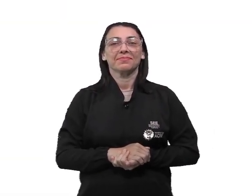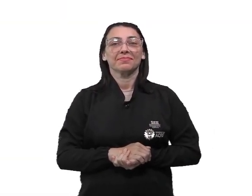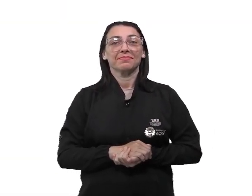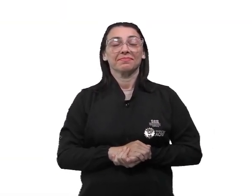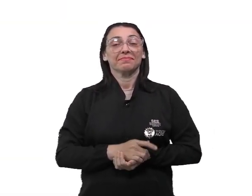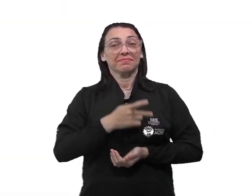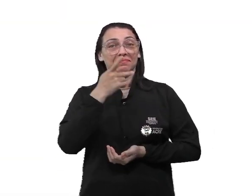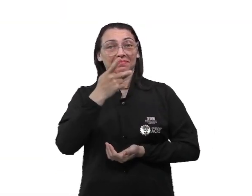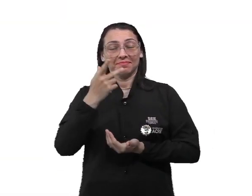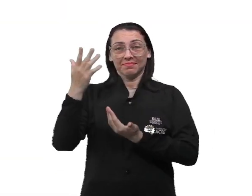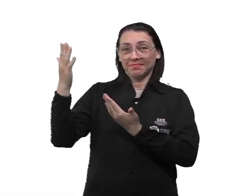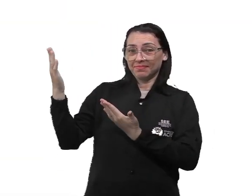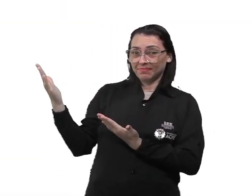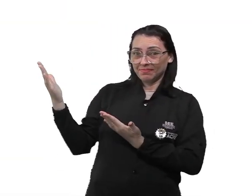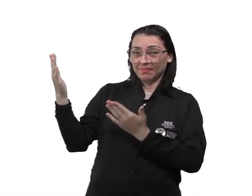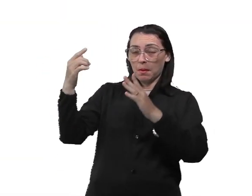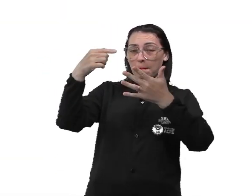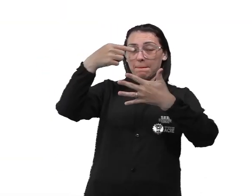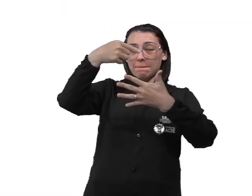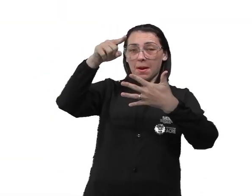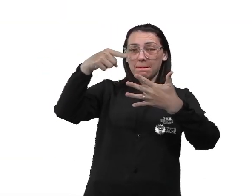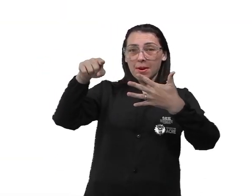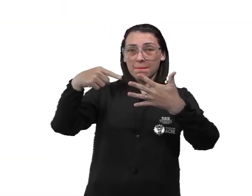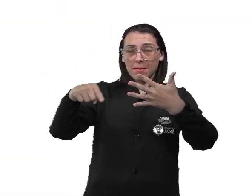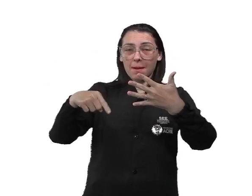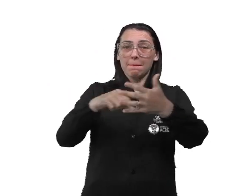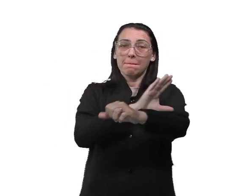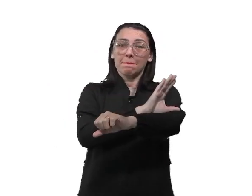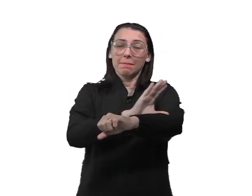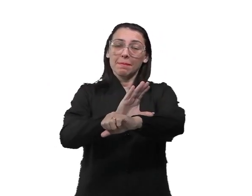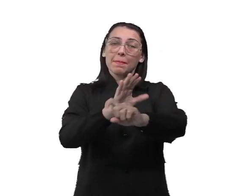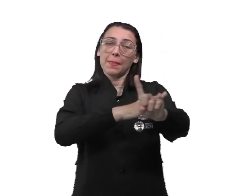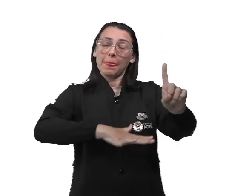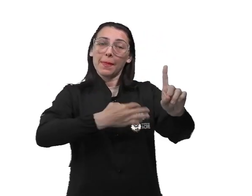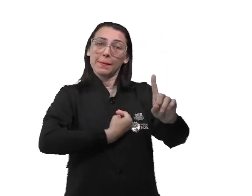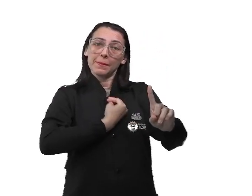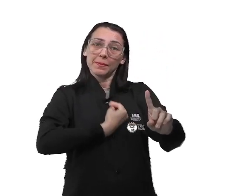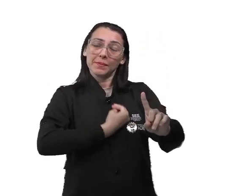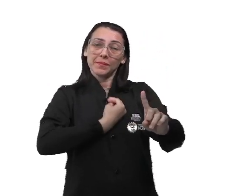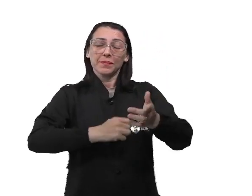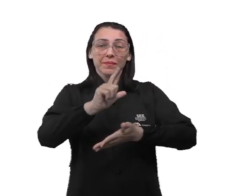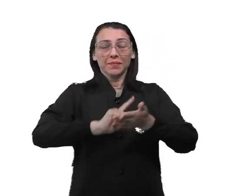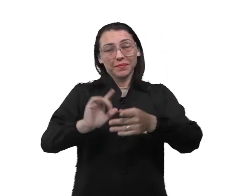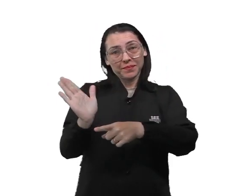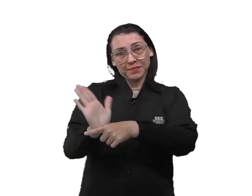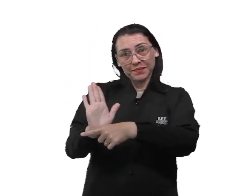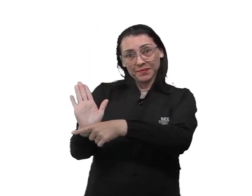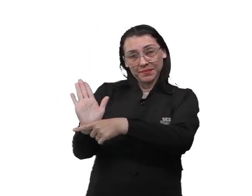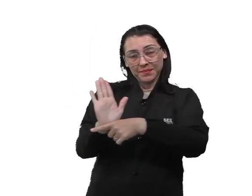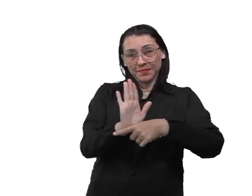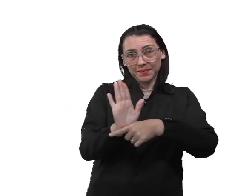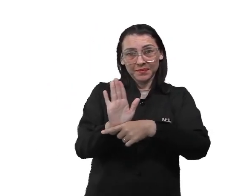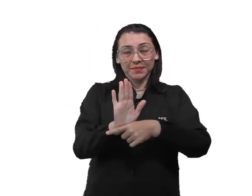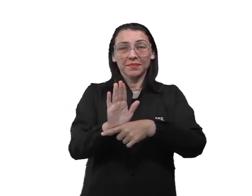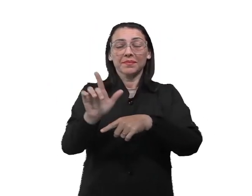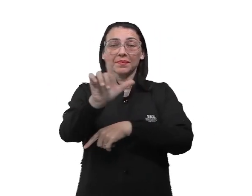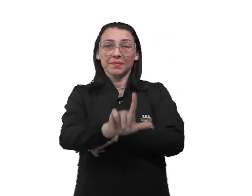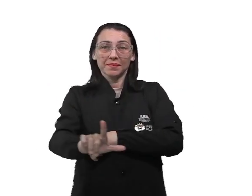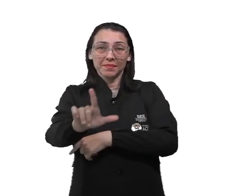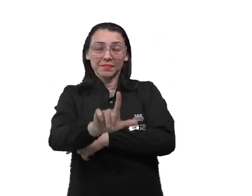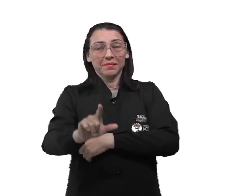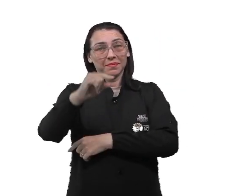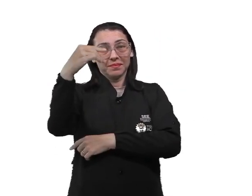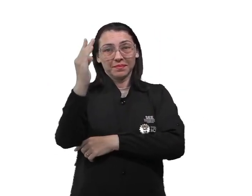Aqui a gente vai falar de questões socioculturais presentes em obras cinematográficas e